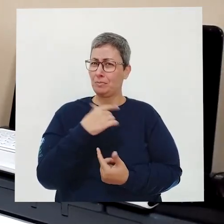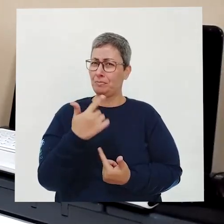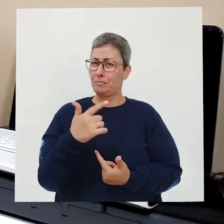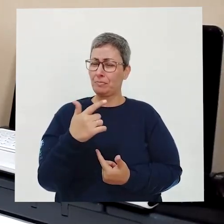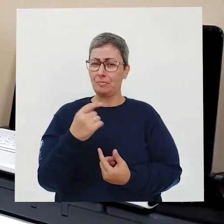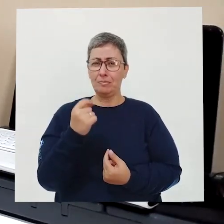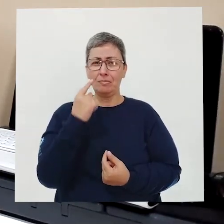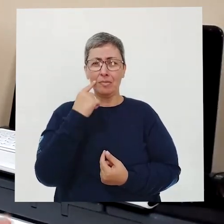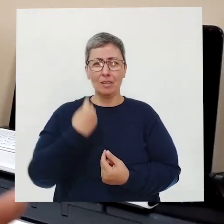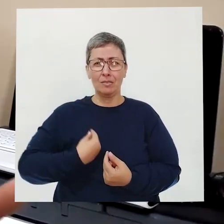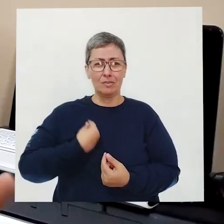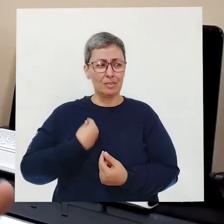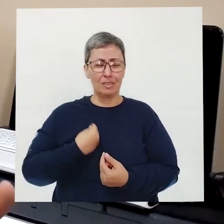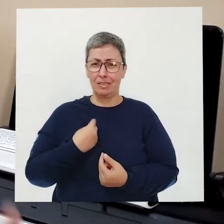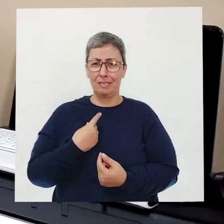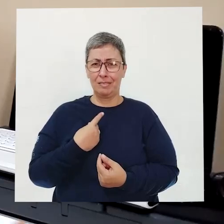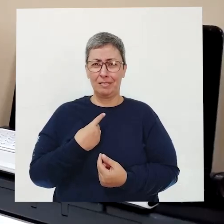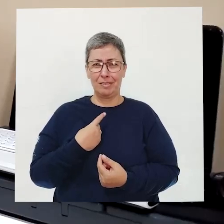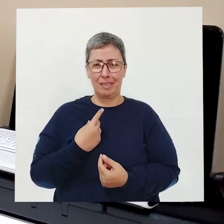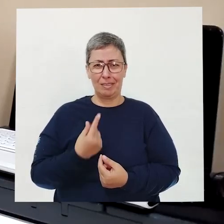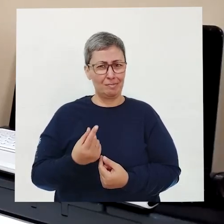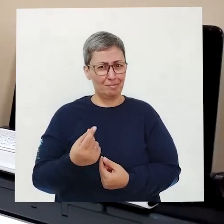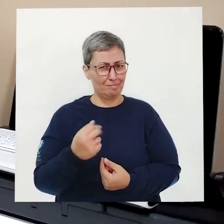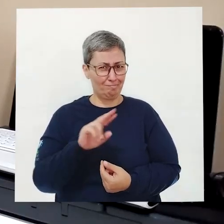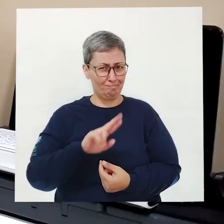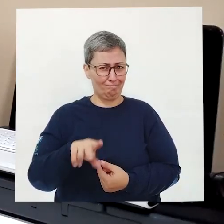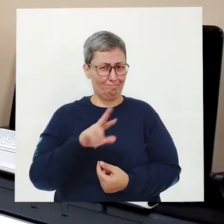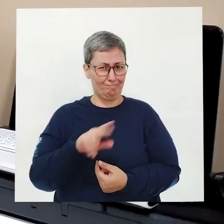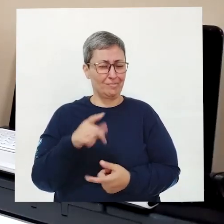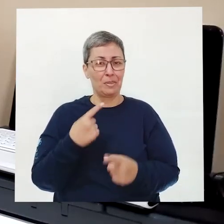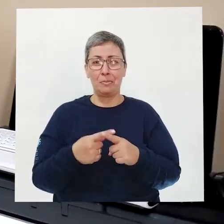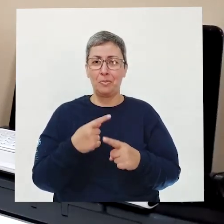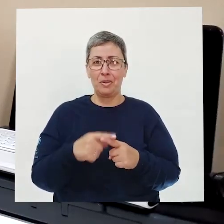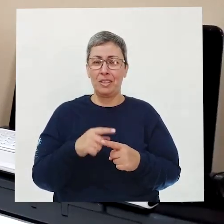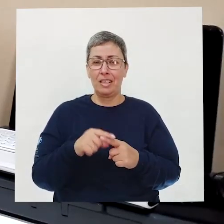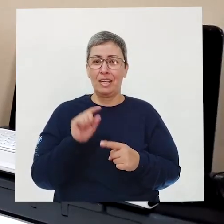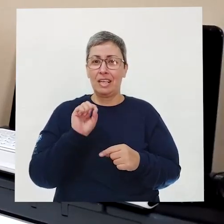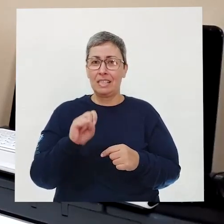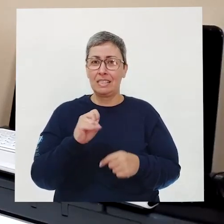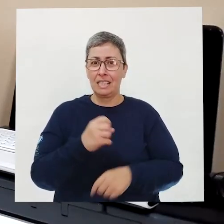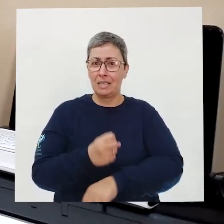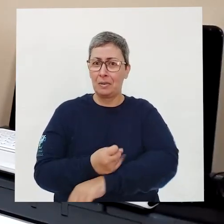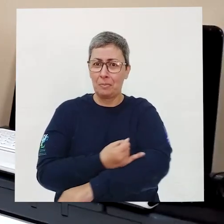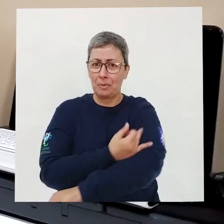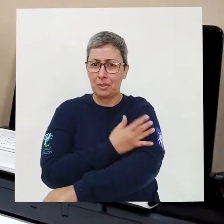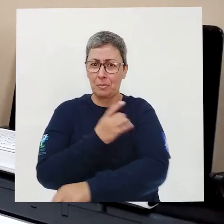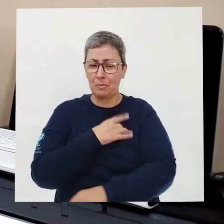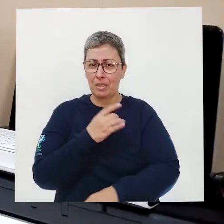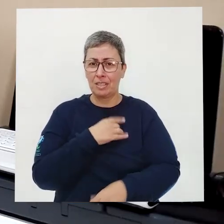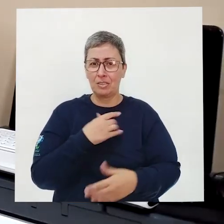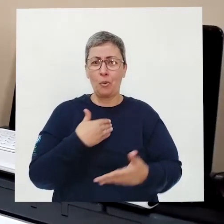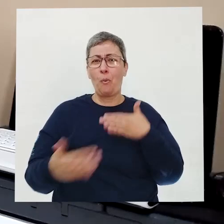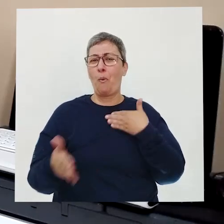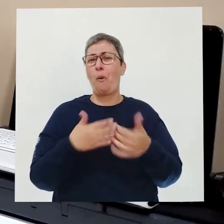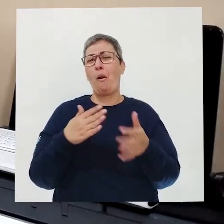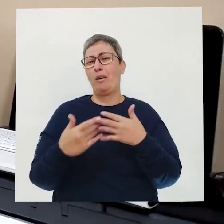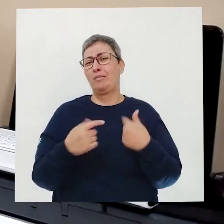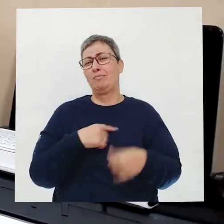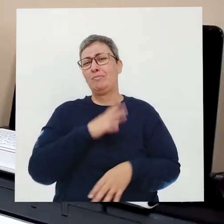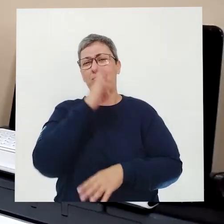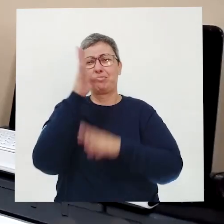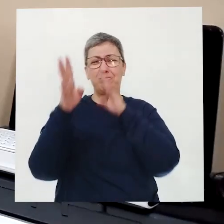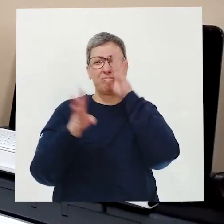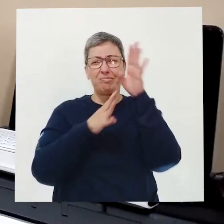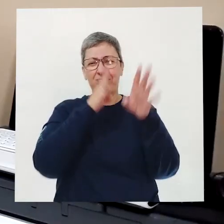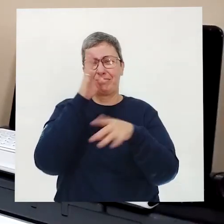medo, não viveriam por muito tempo, né? Isso porque sem essa emoção faríamos qualquer coisa